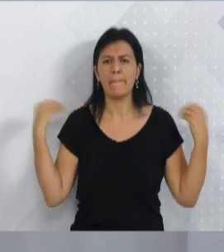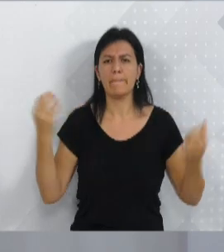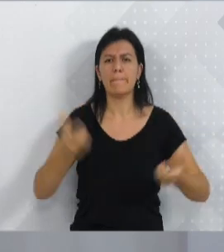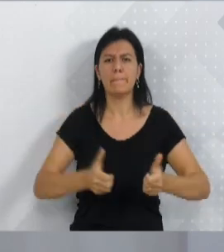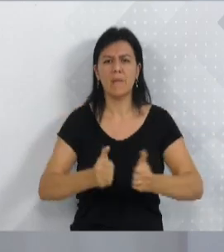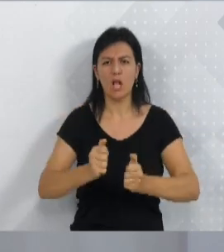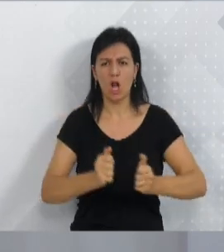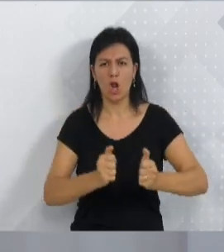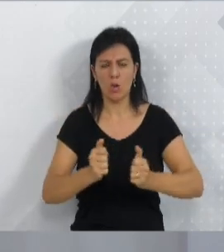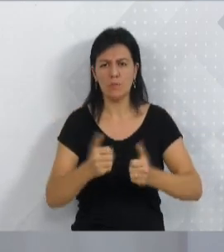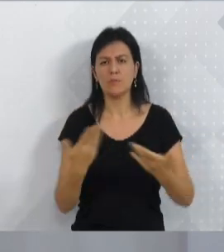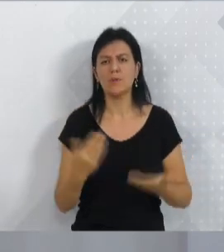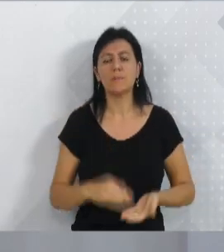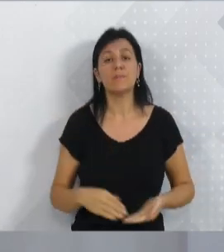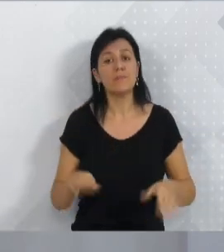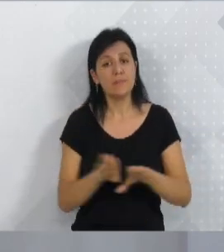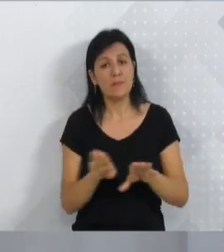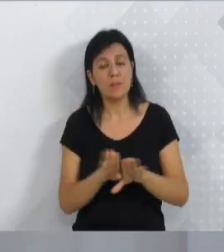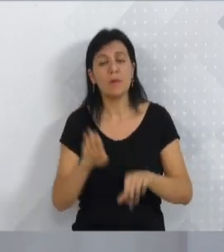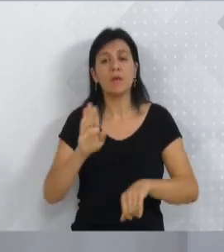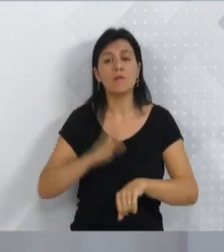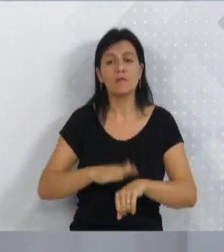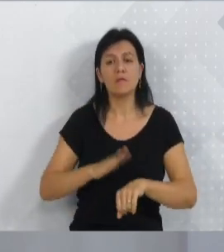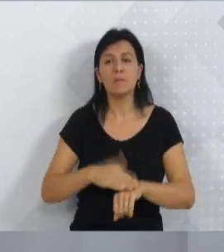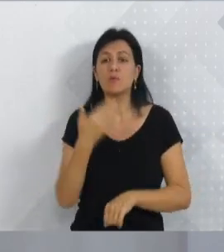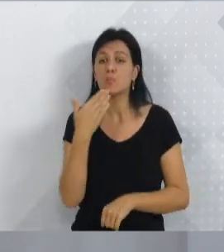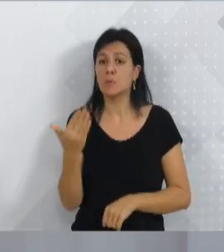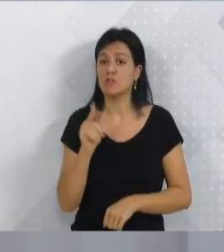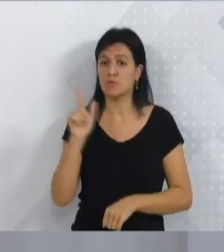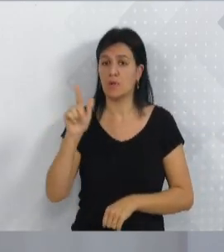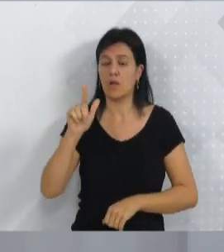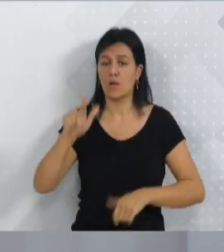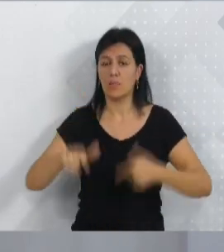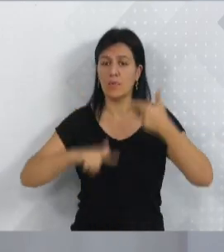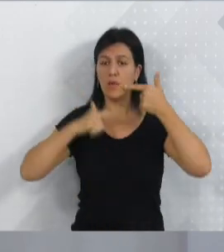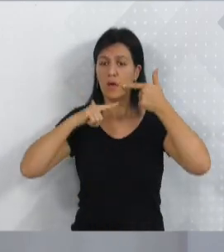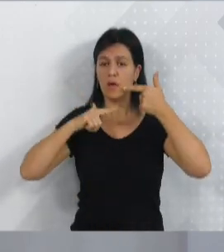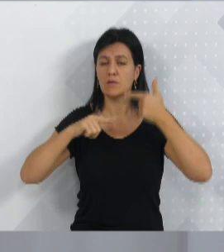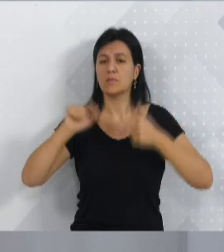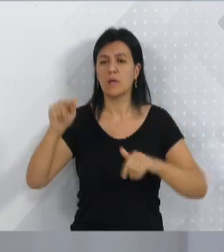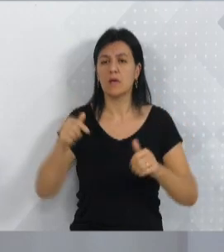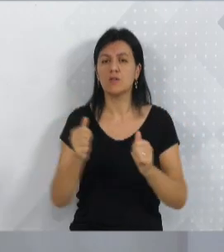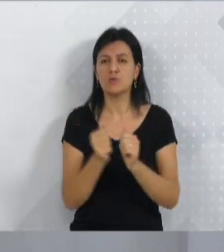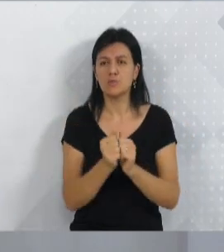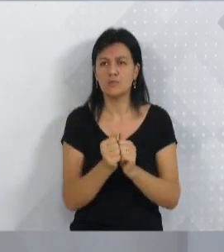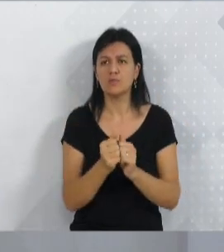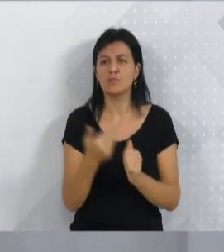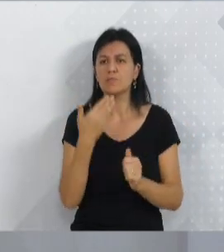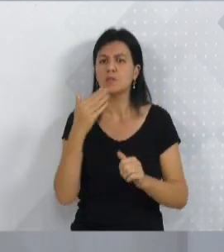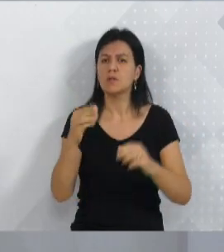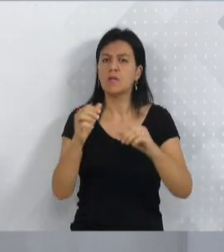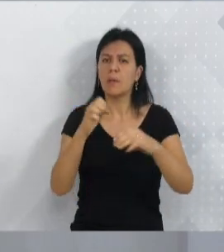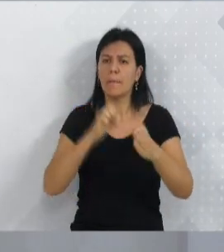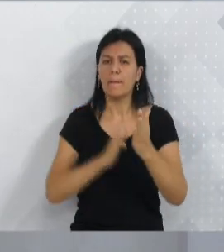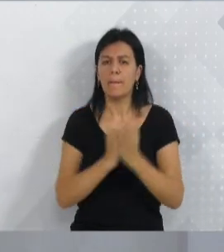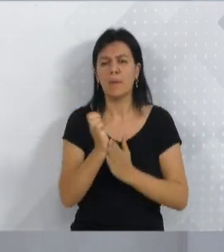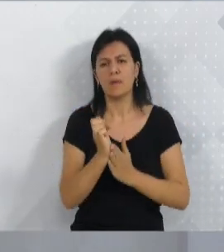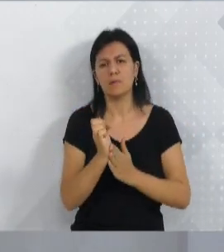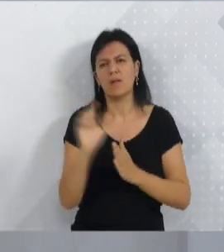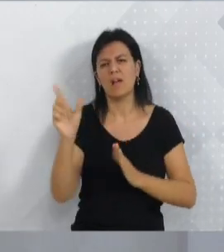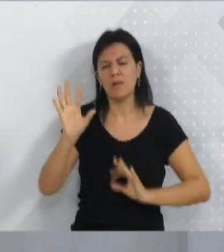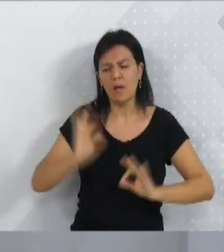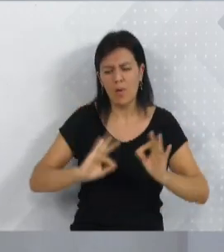país também fizemos uma solicitação Teatro Carlos Gomes através de um pedido Dr Luiz Carlos nemes em caminhão pedido de emenda para reforma do pequeno